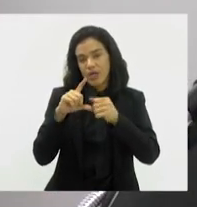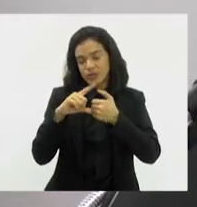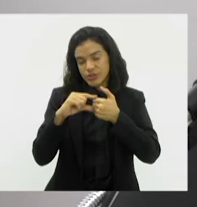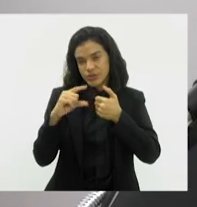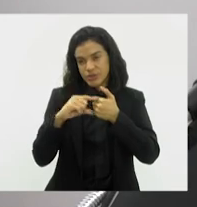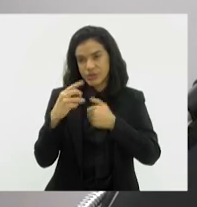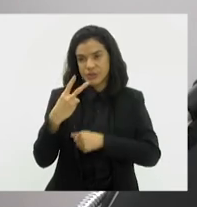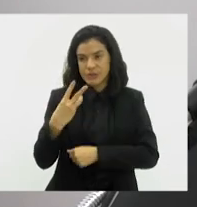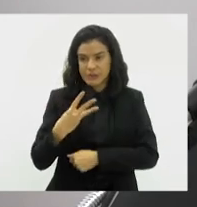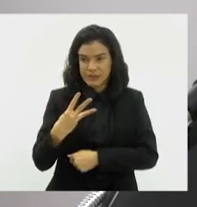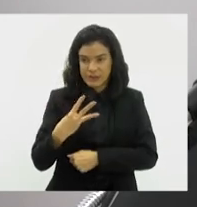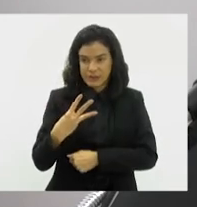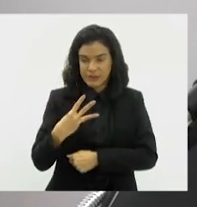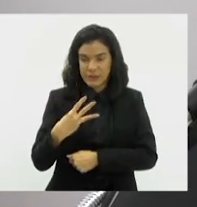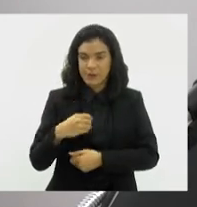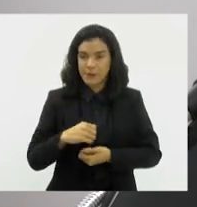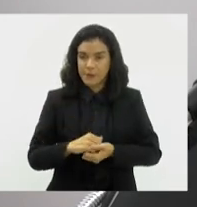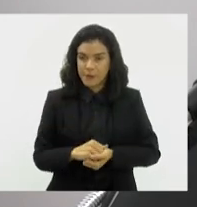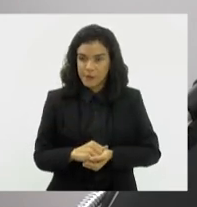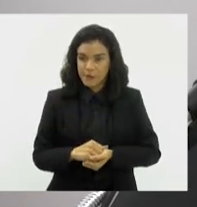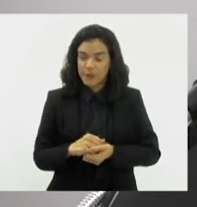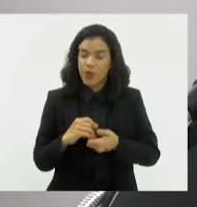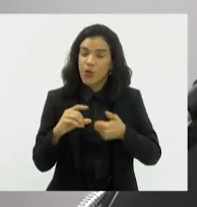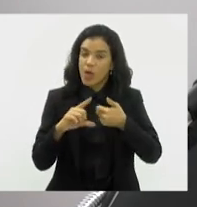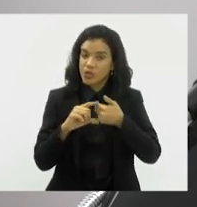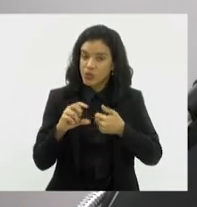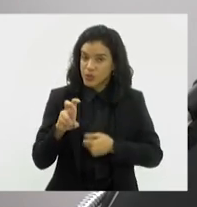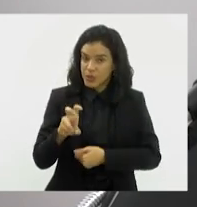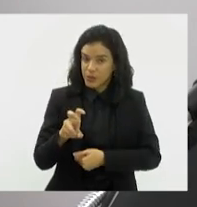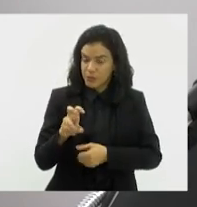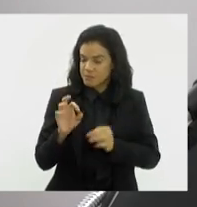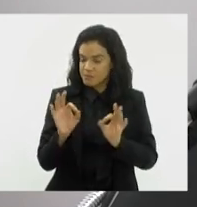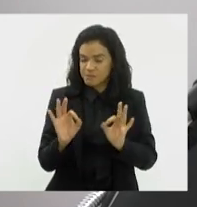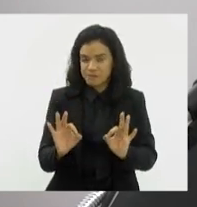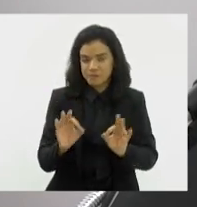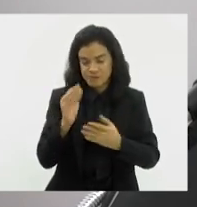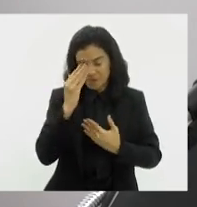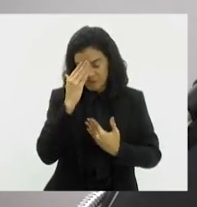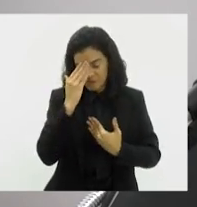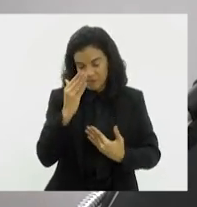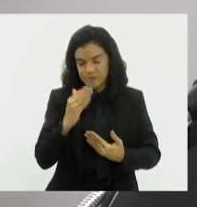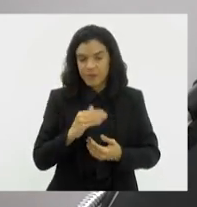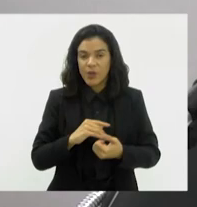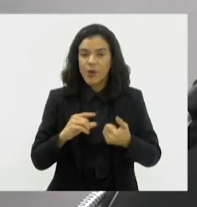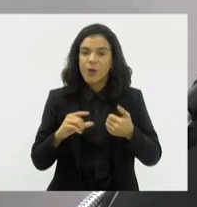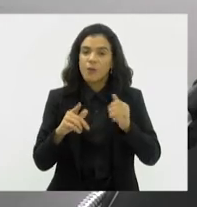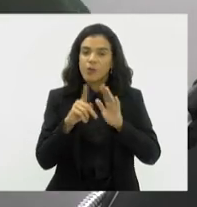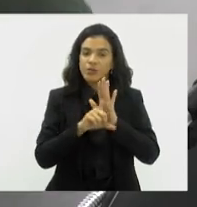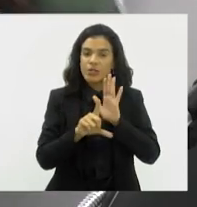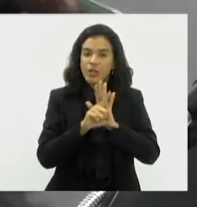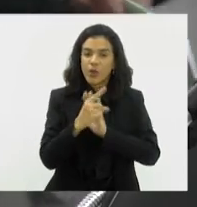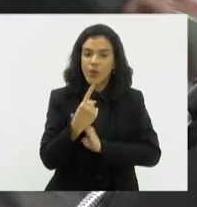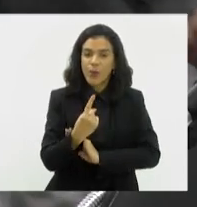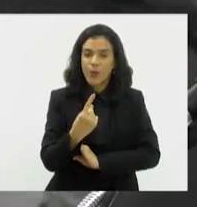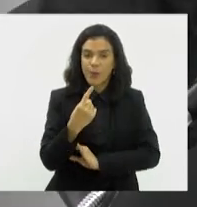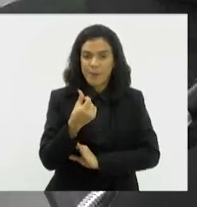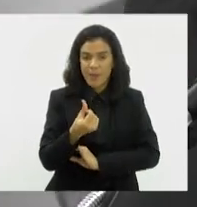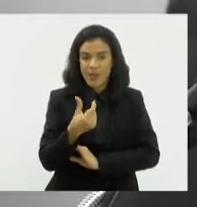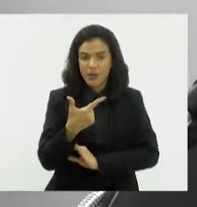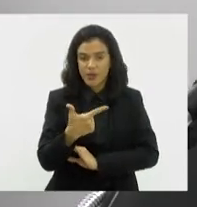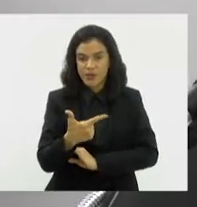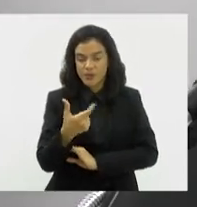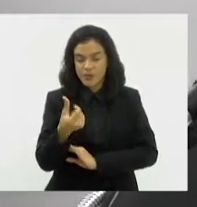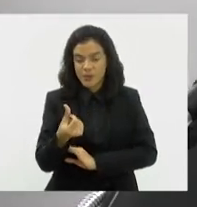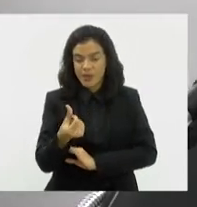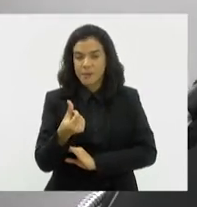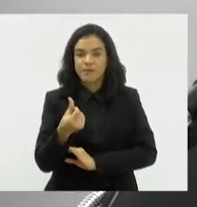a emenda supressiva ao artigo 5º. Perfeito e agradeço. Projeto de lei 1626 de 23, de autoria